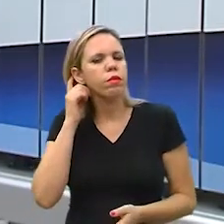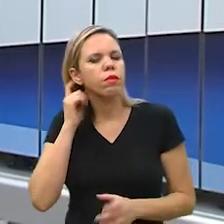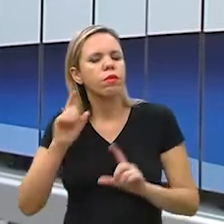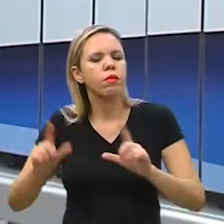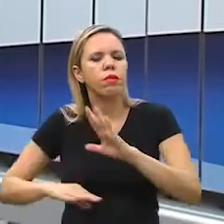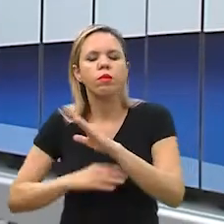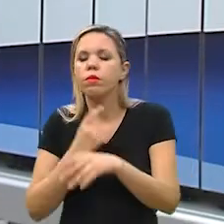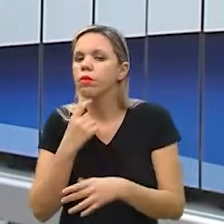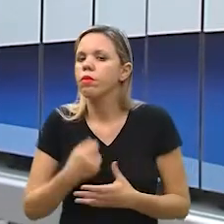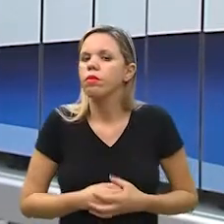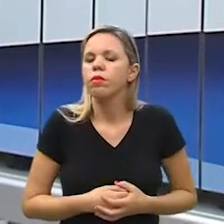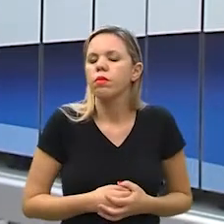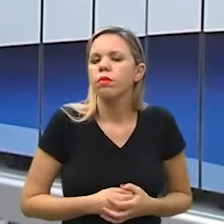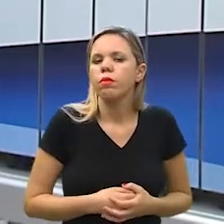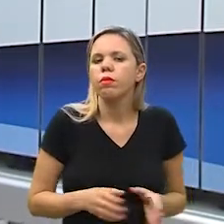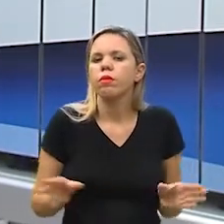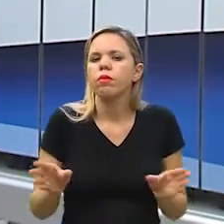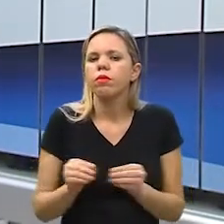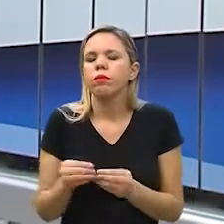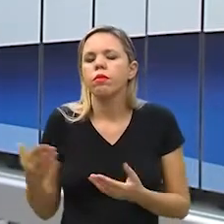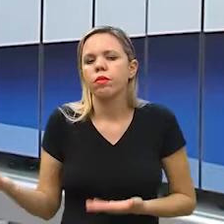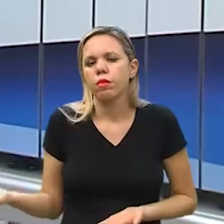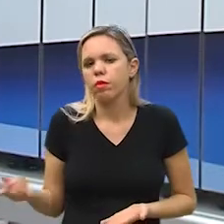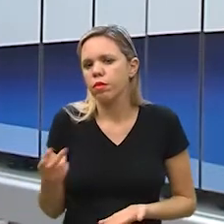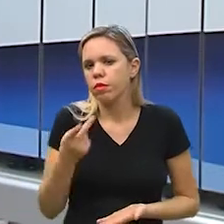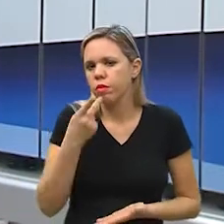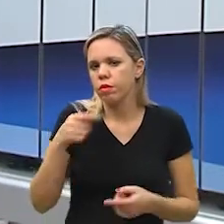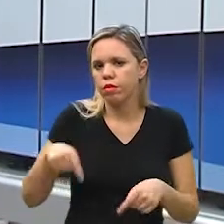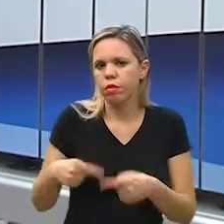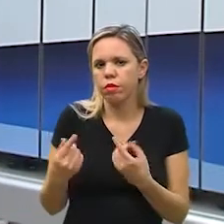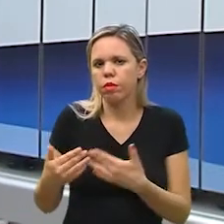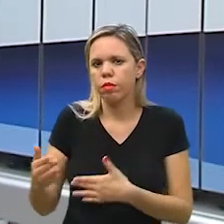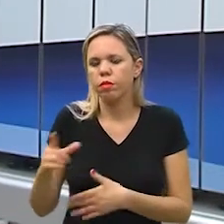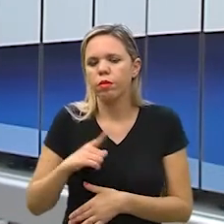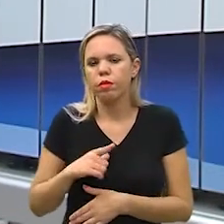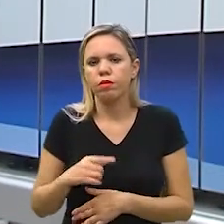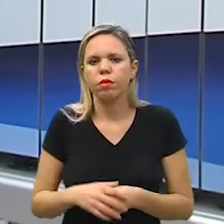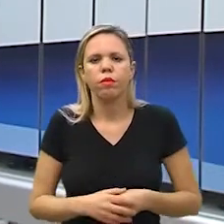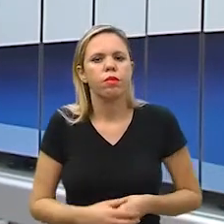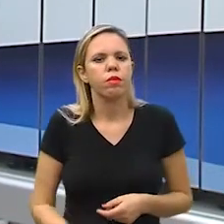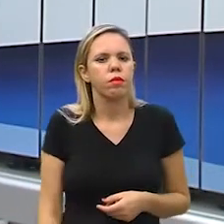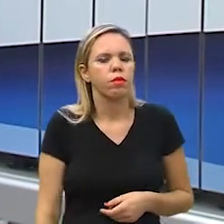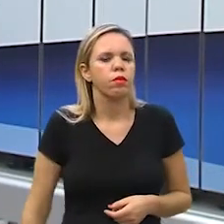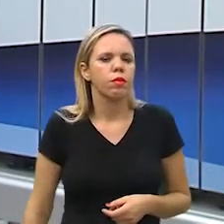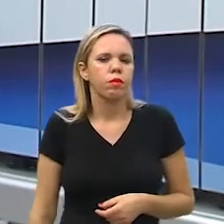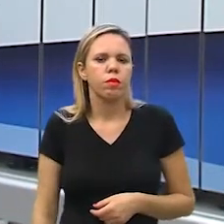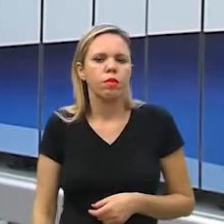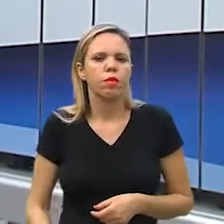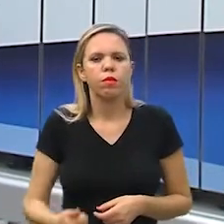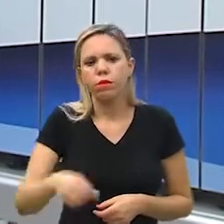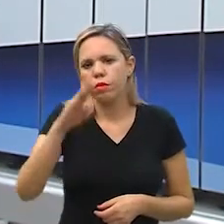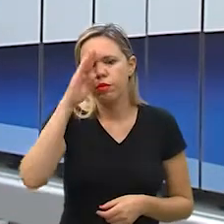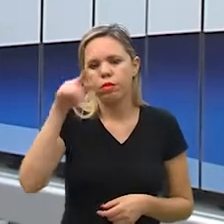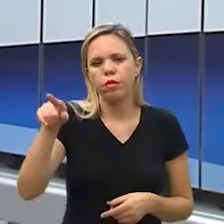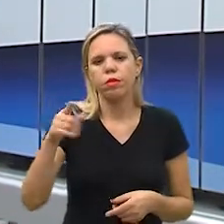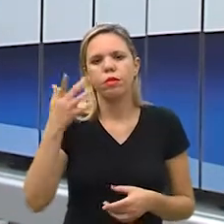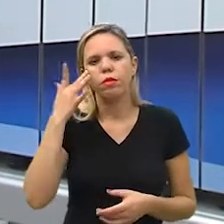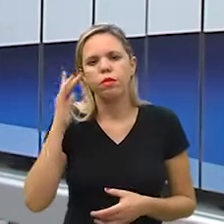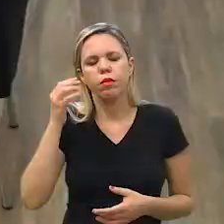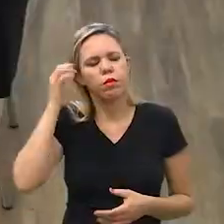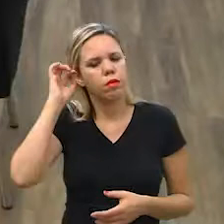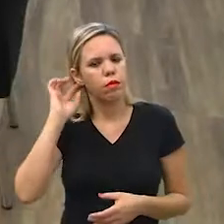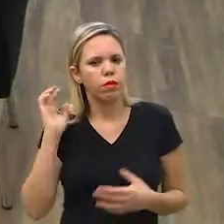Câmara Campinas, e para finalizar, os desafios que tem pela frente aí, pelo menos o principal que você